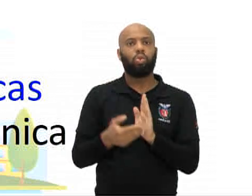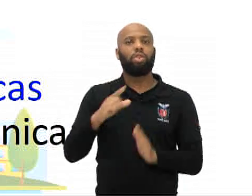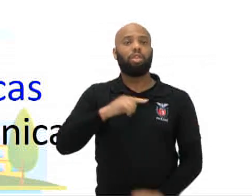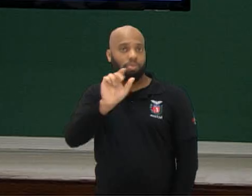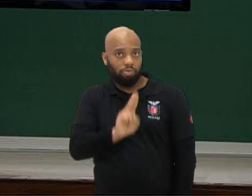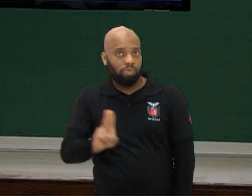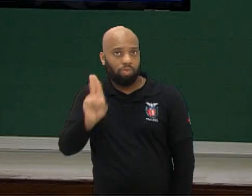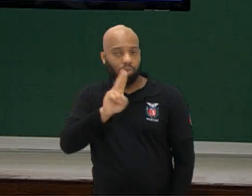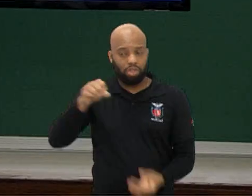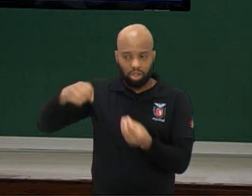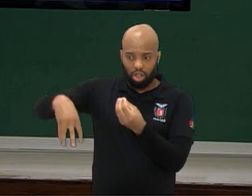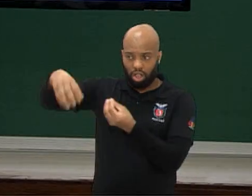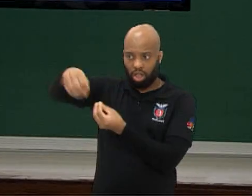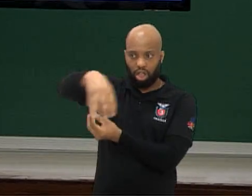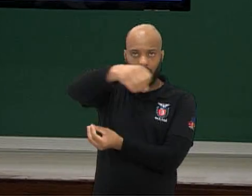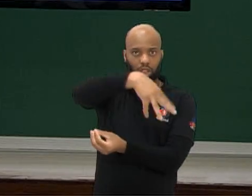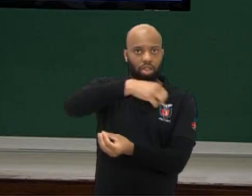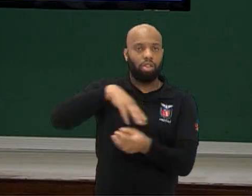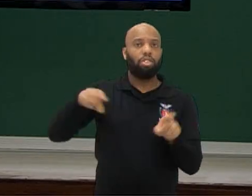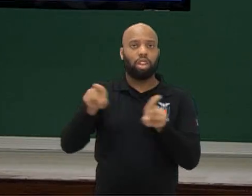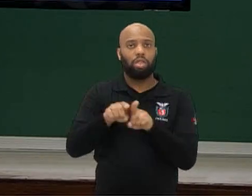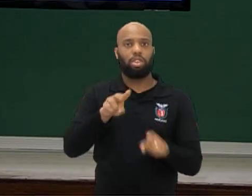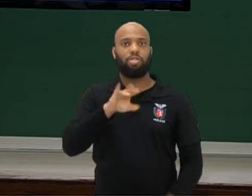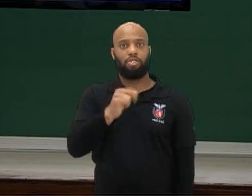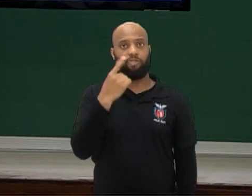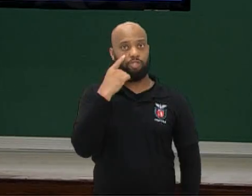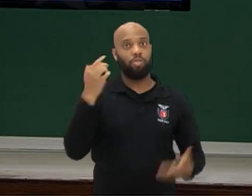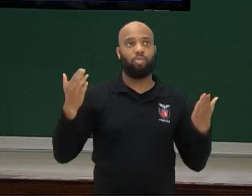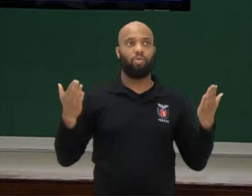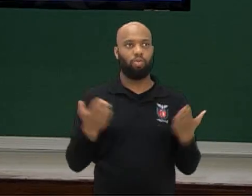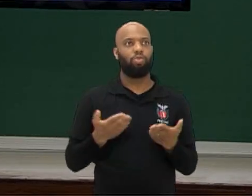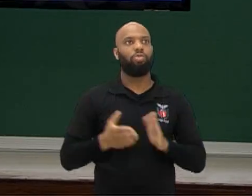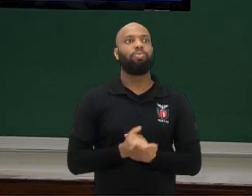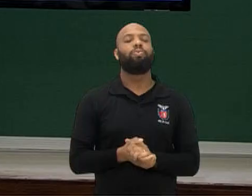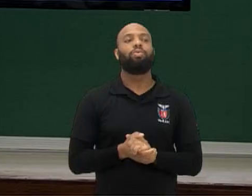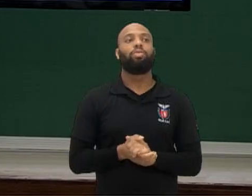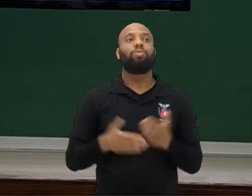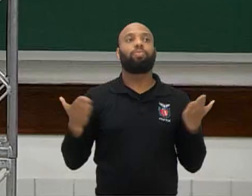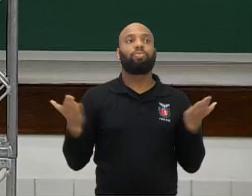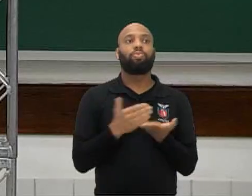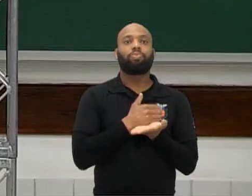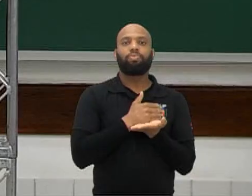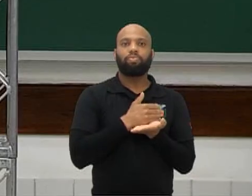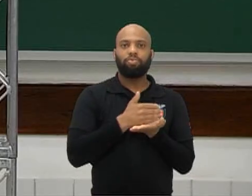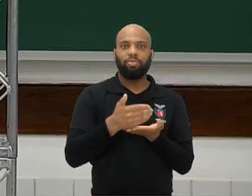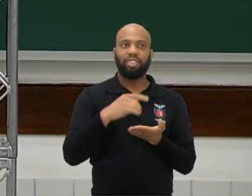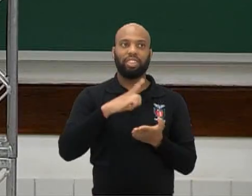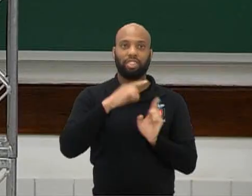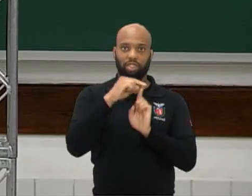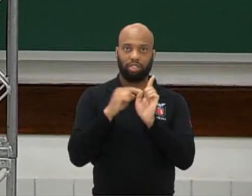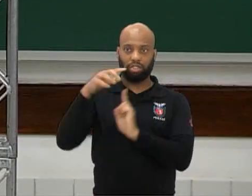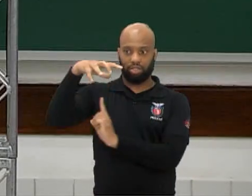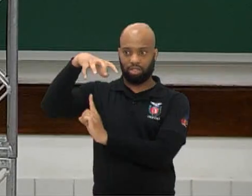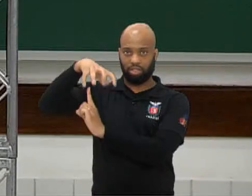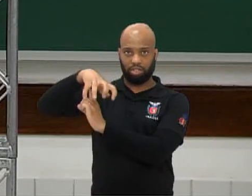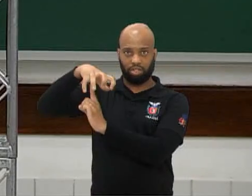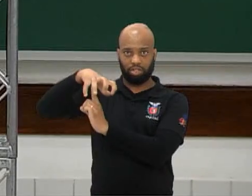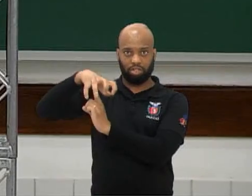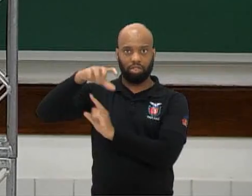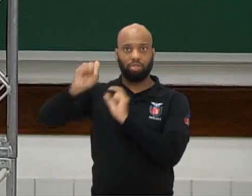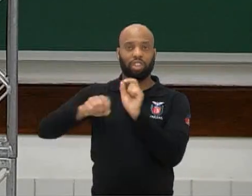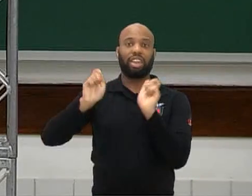dos fungos que a gente vai ver mais um pouquinho na aula de hoje. Então, começando por aquelas espécies de cogumelos, pessoal, que